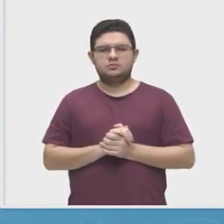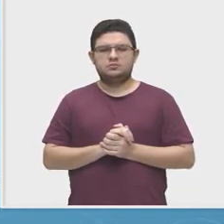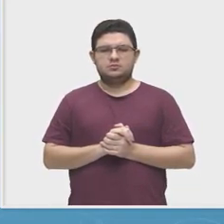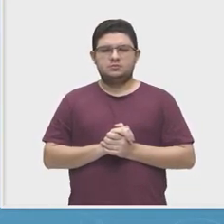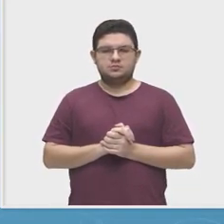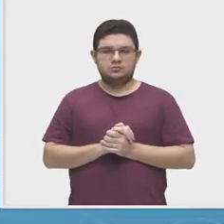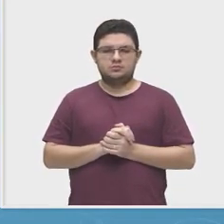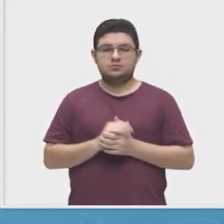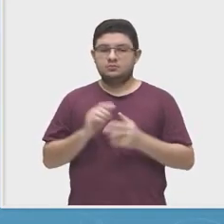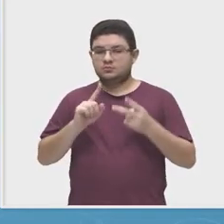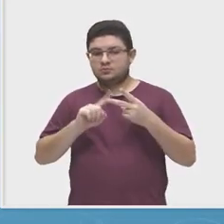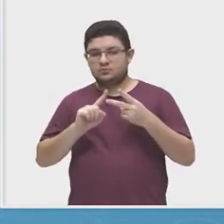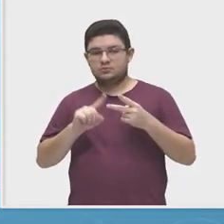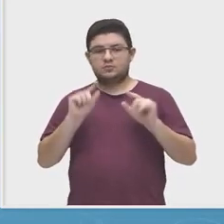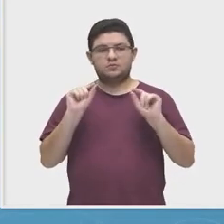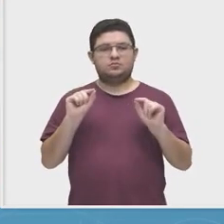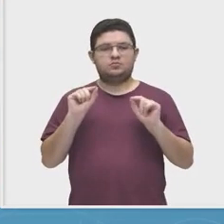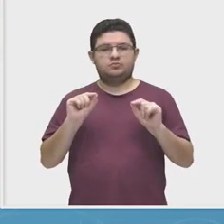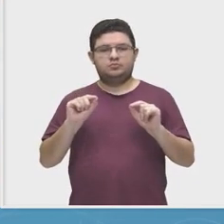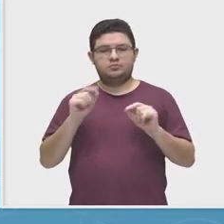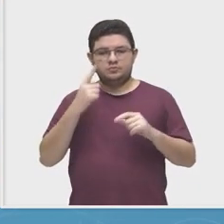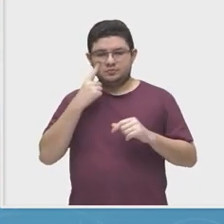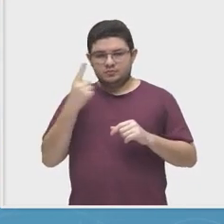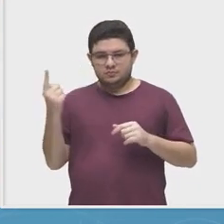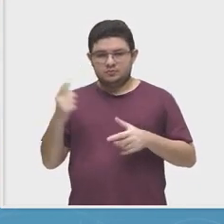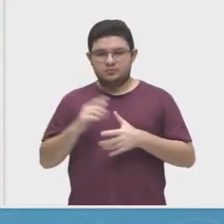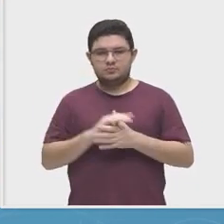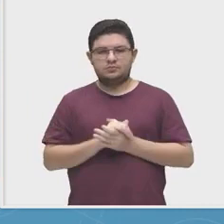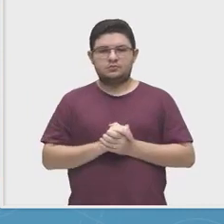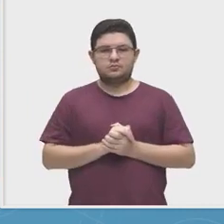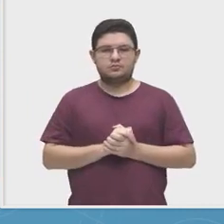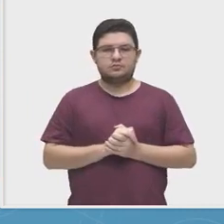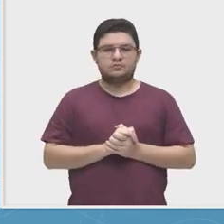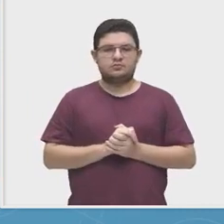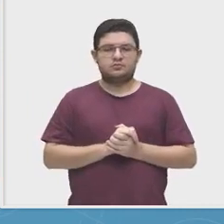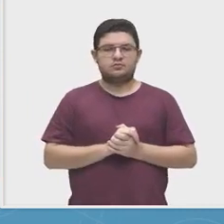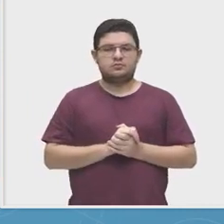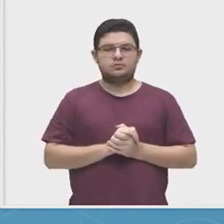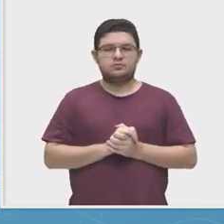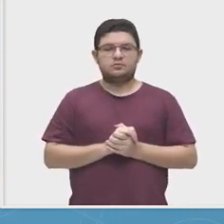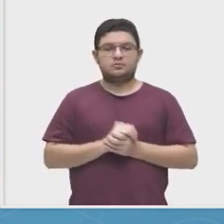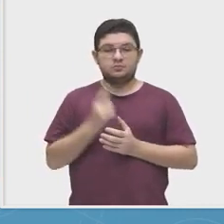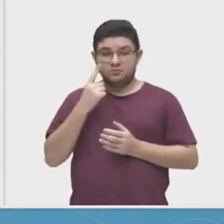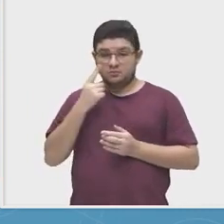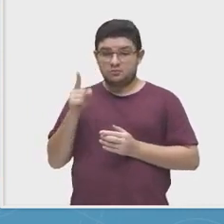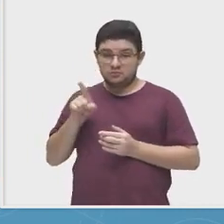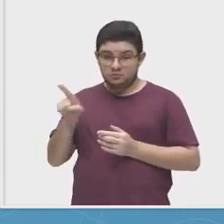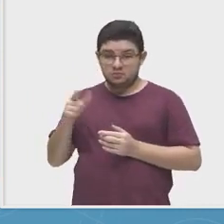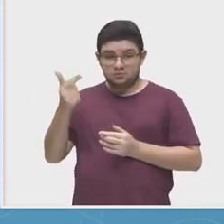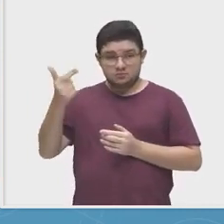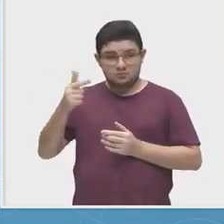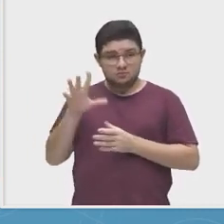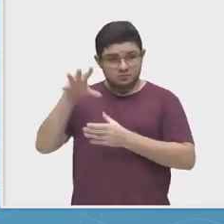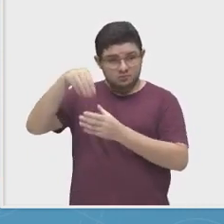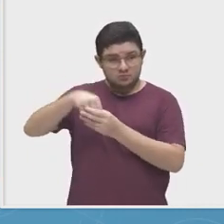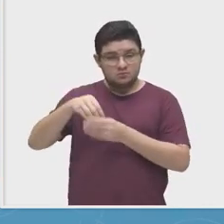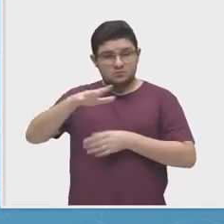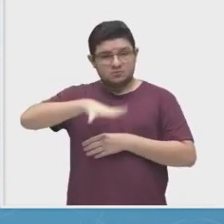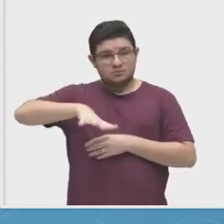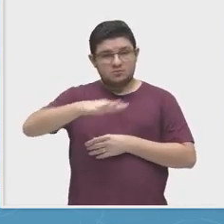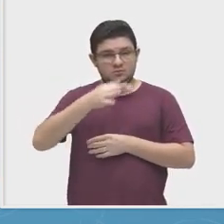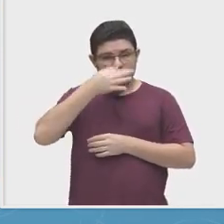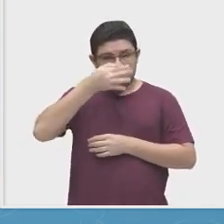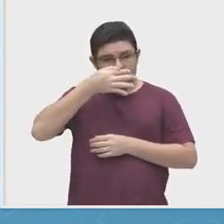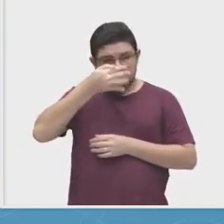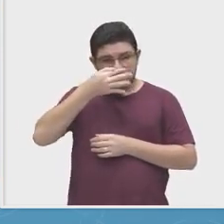at. There were many beautiful flowers in the garden. In the garden. Por que dentro do